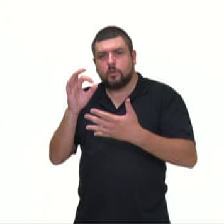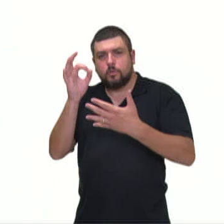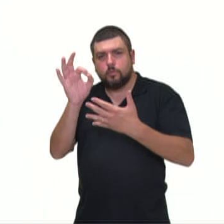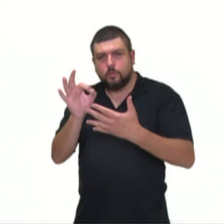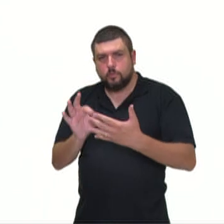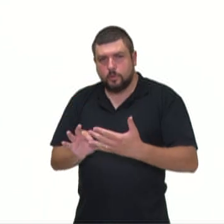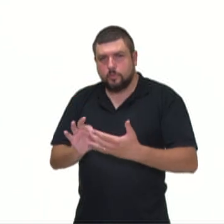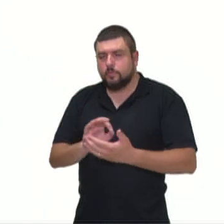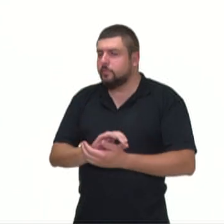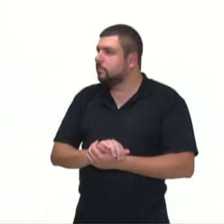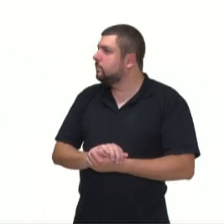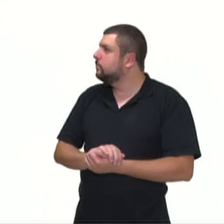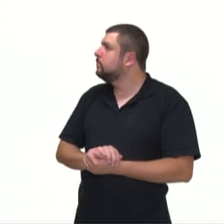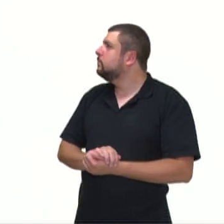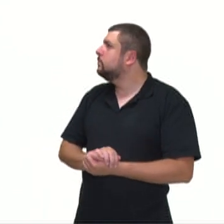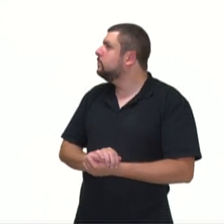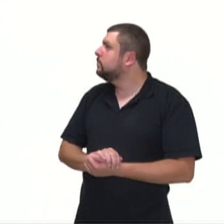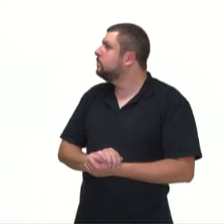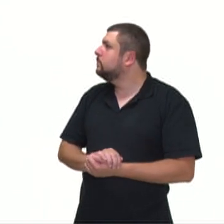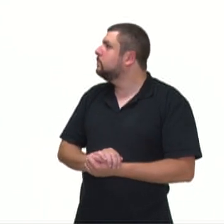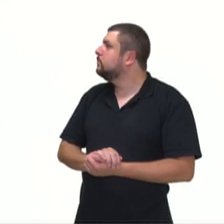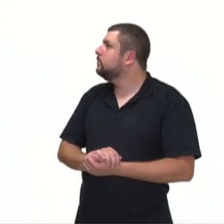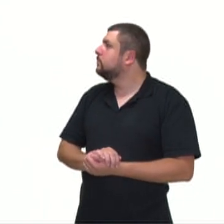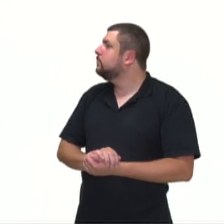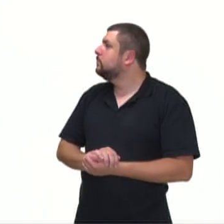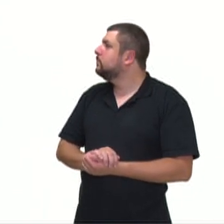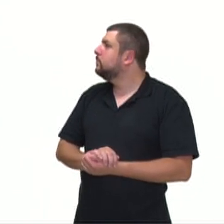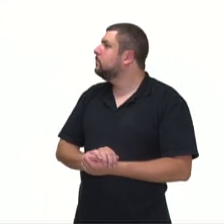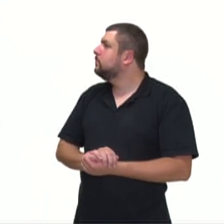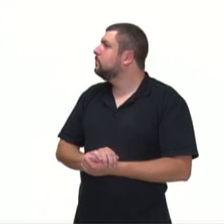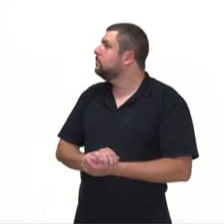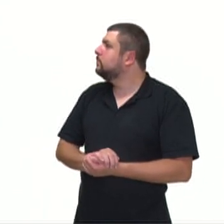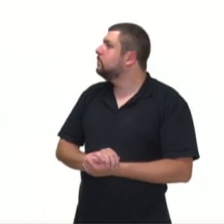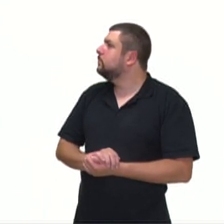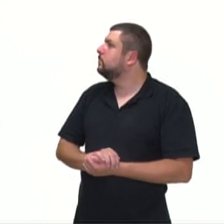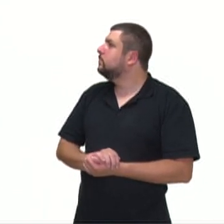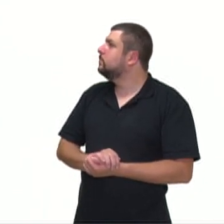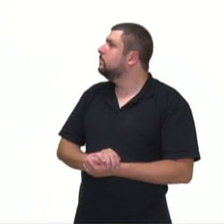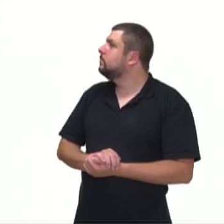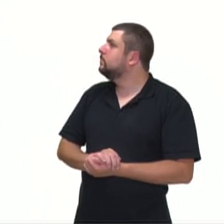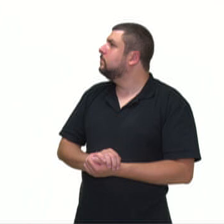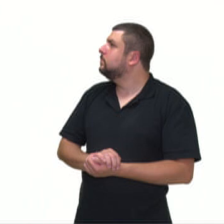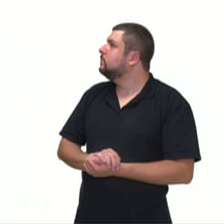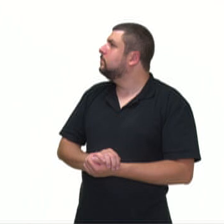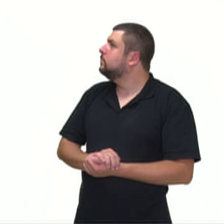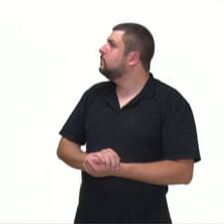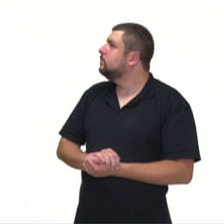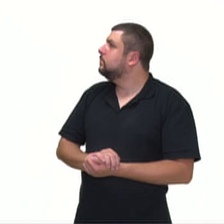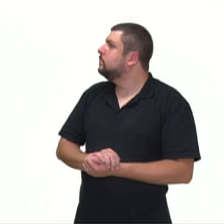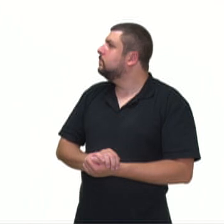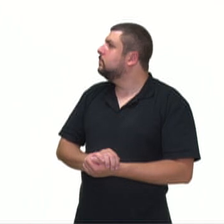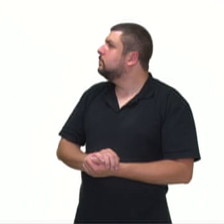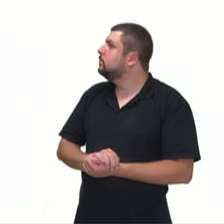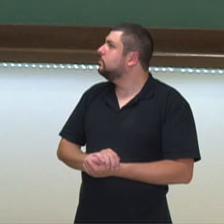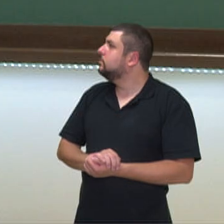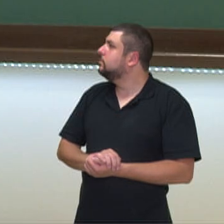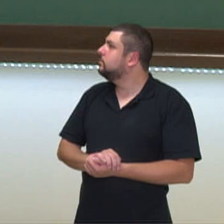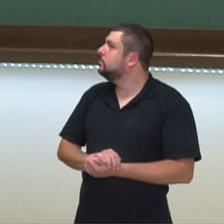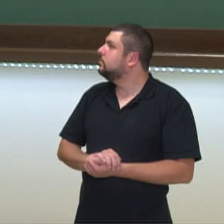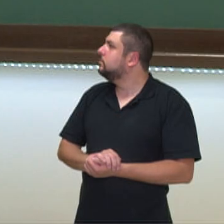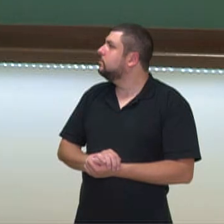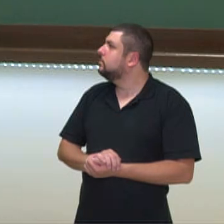à quarta, mais 6 vezes 10 ao cubo, mais 8 vezes 10 ao quadrado, mais 7 vezes 10 elevado a